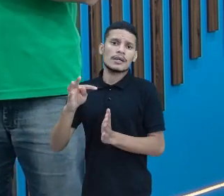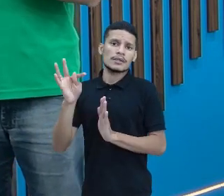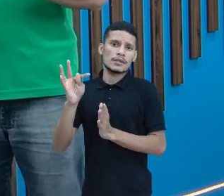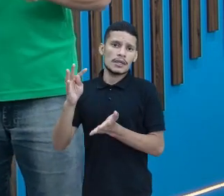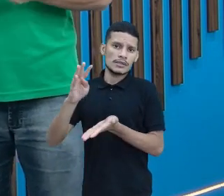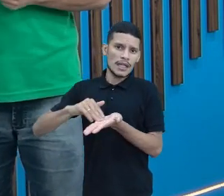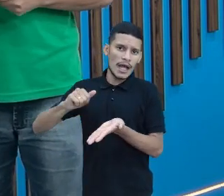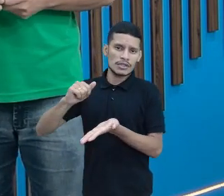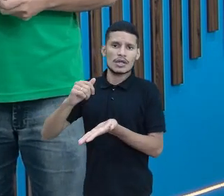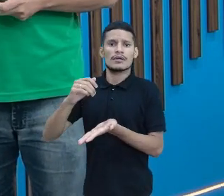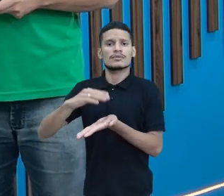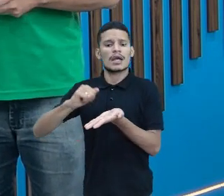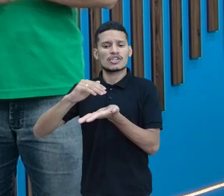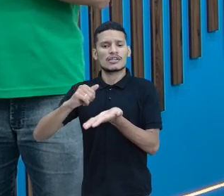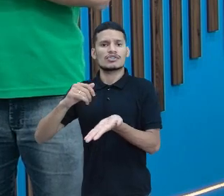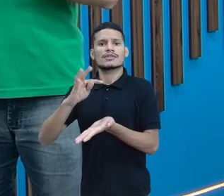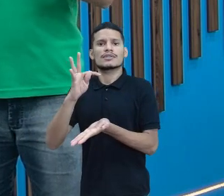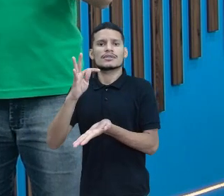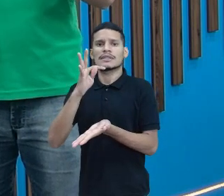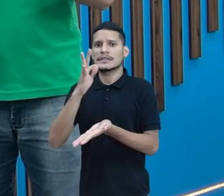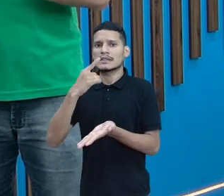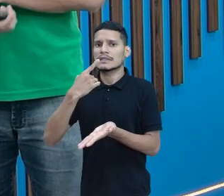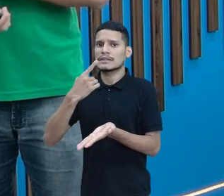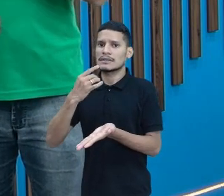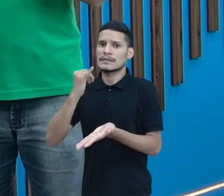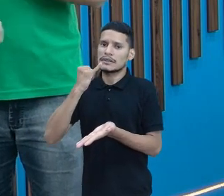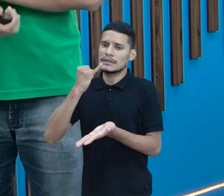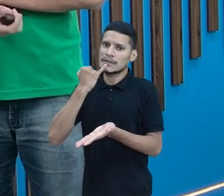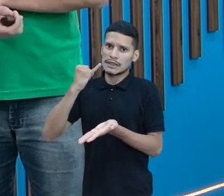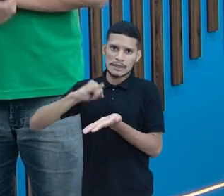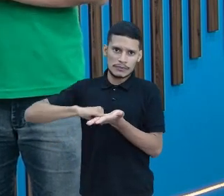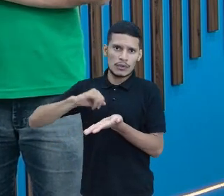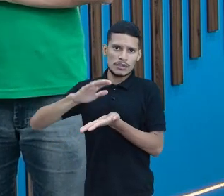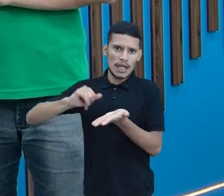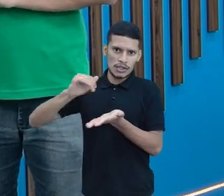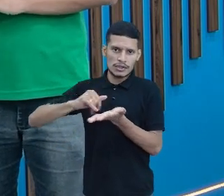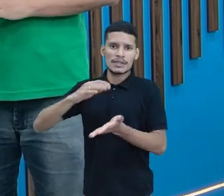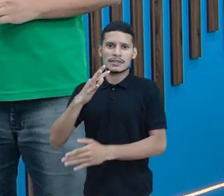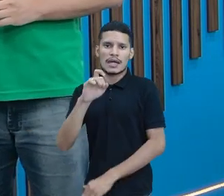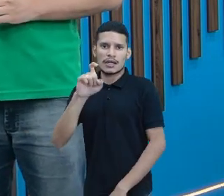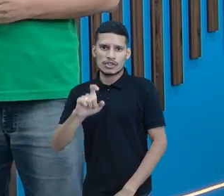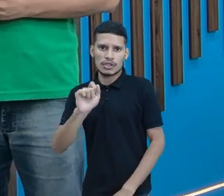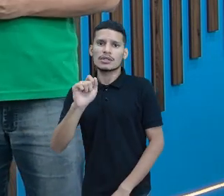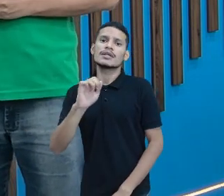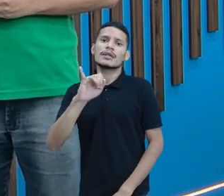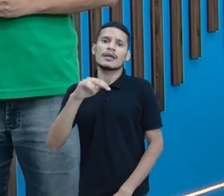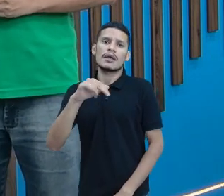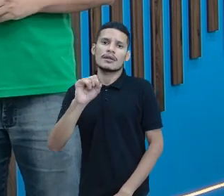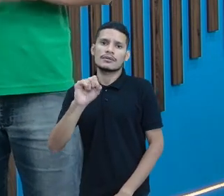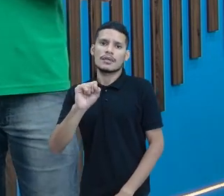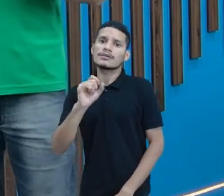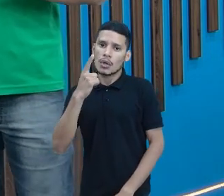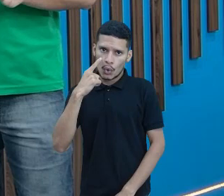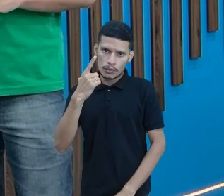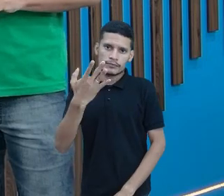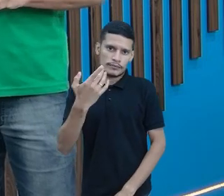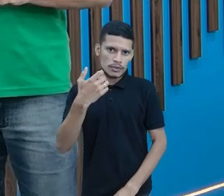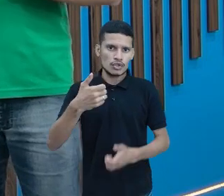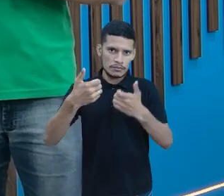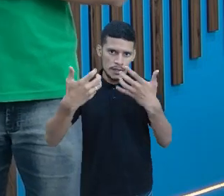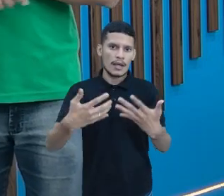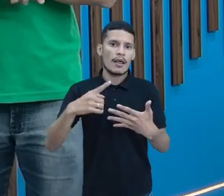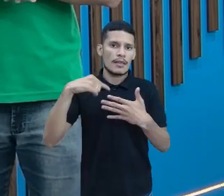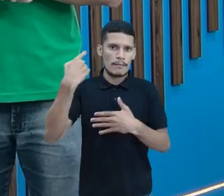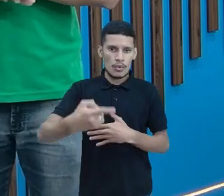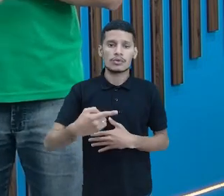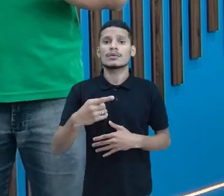que regulamentam o mundo do trabalho, o INSS, perdão, esse era o termo, né? A gente vai explicar isso um pouco depois, tá? Como é que isso funciona. Isso não quer